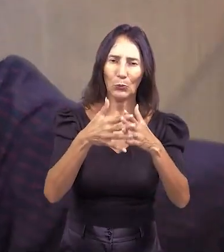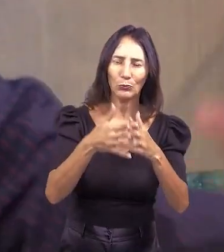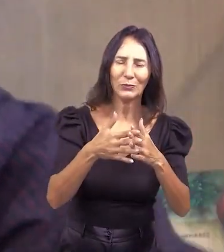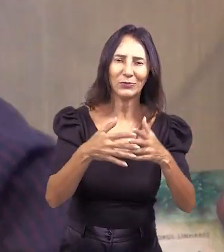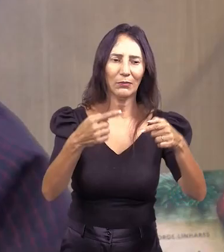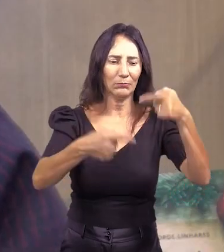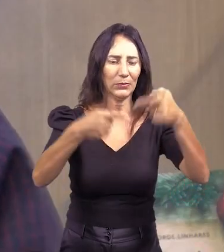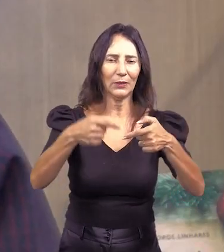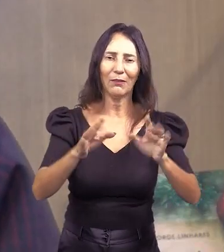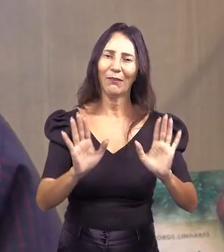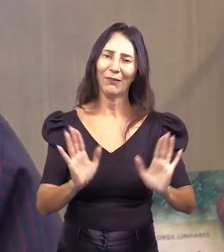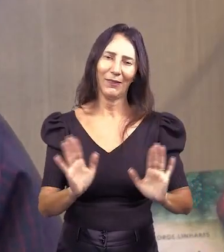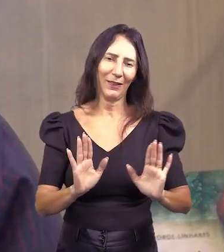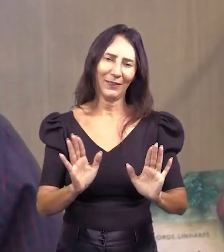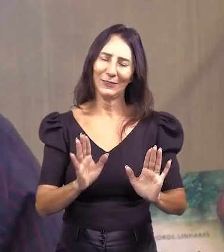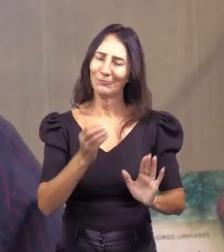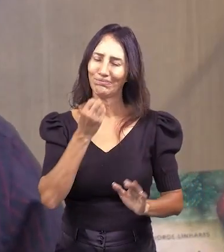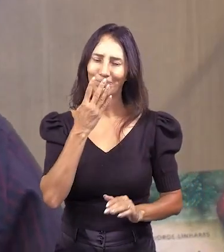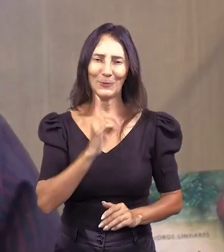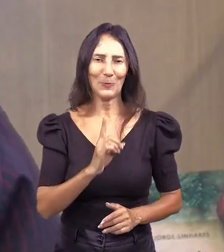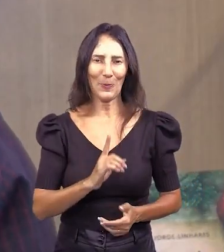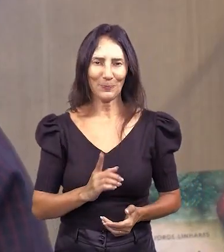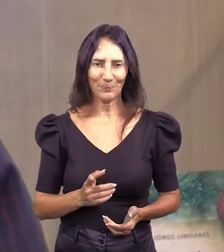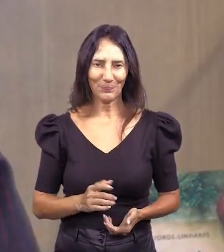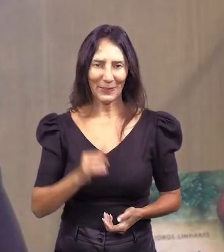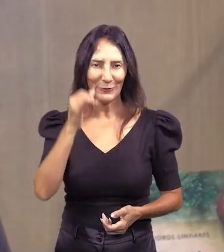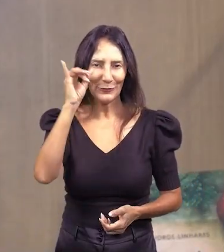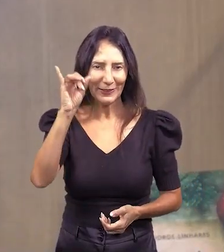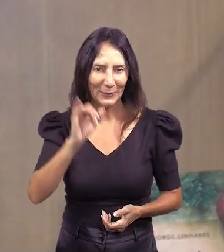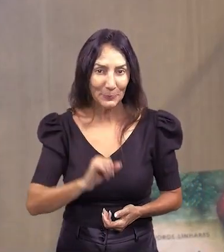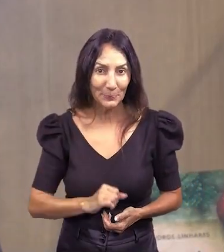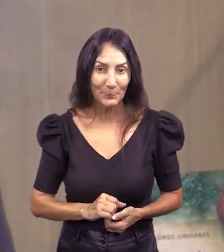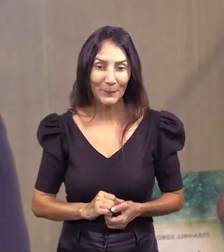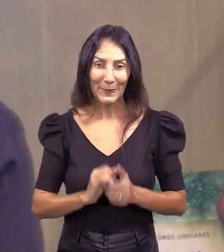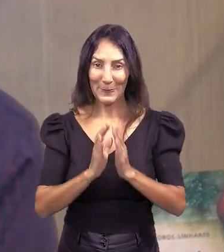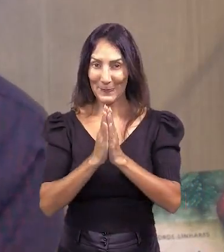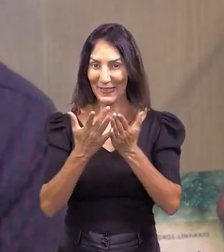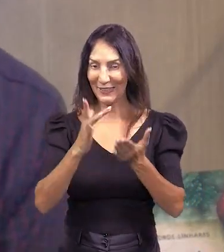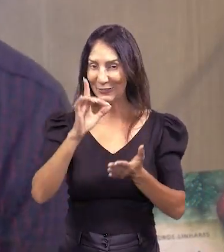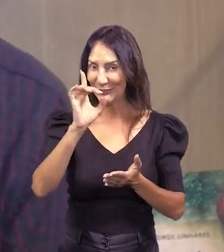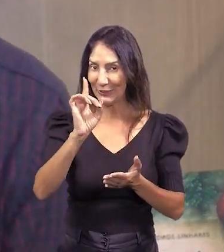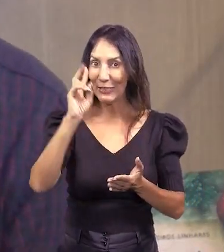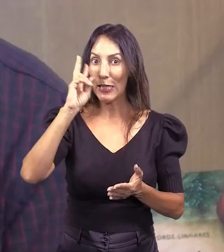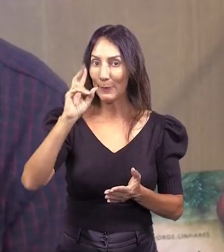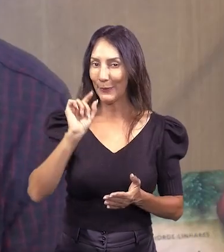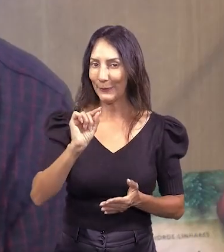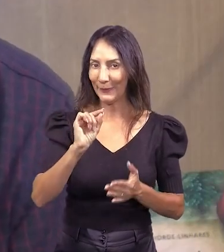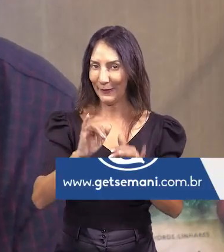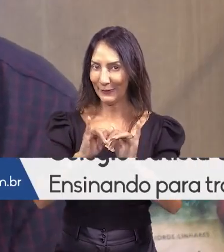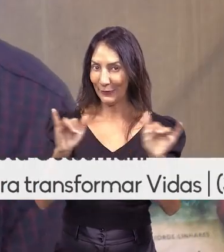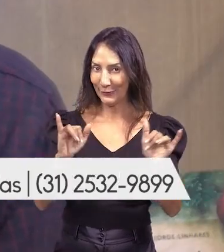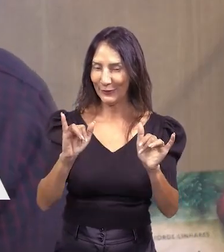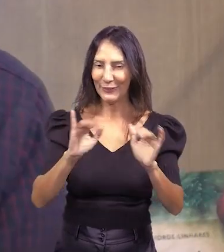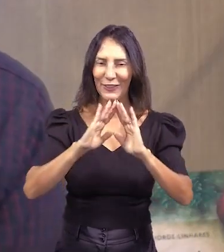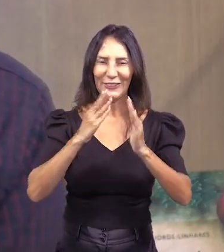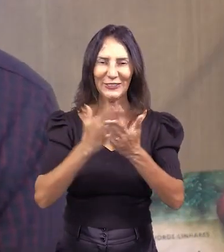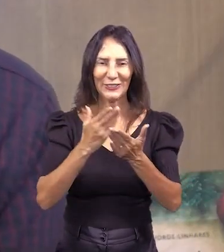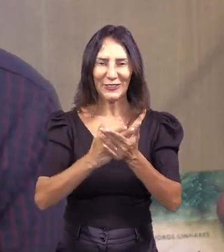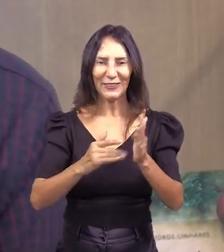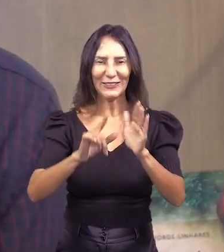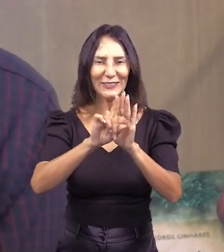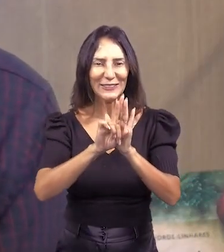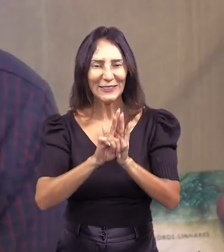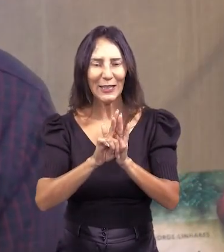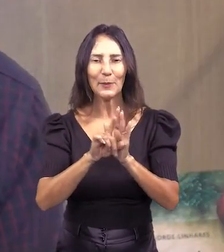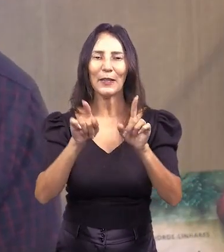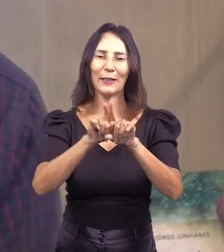arranje inimizades, porque isso não vale a pena. Vamos lá, a palavra de Deus, lembrando que o Colégio Batista Getsemane, o